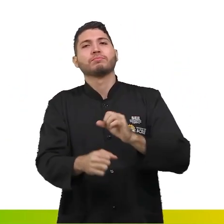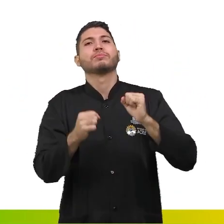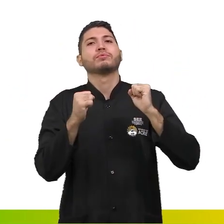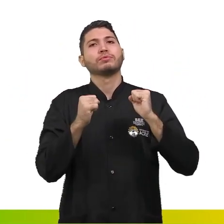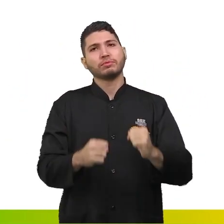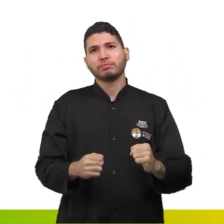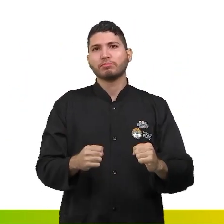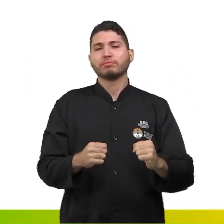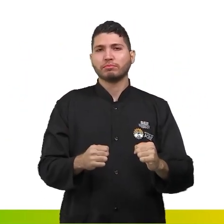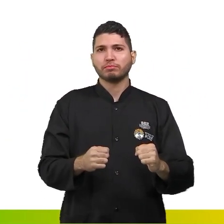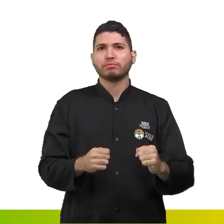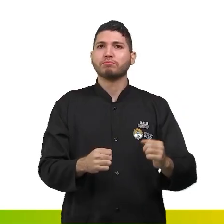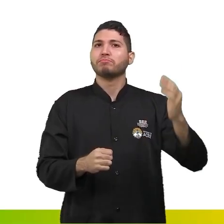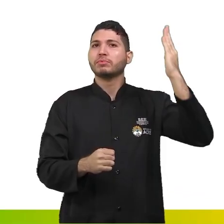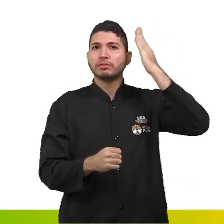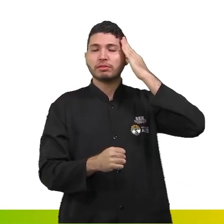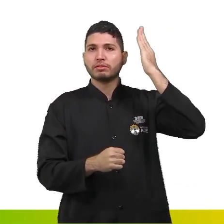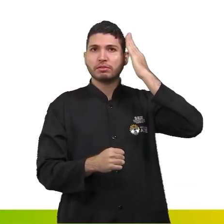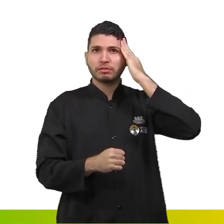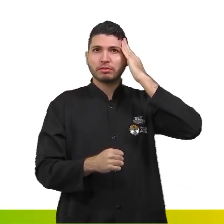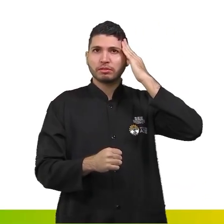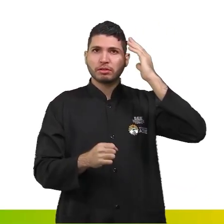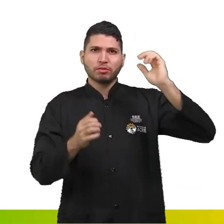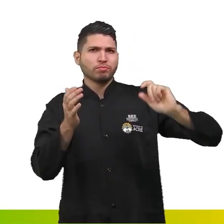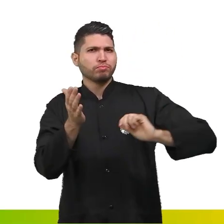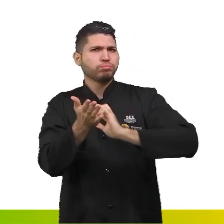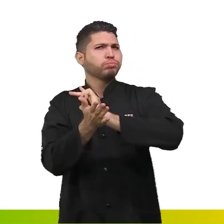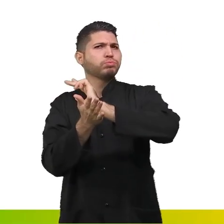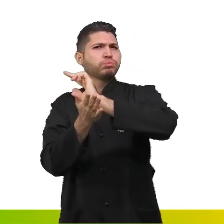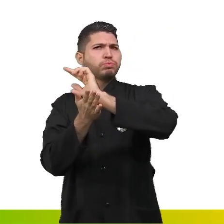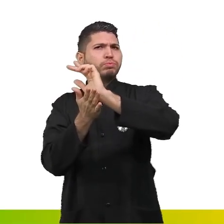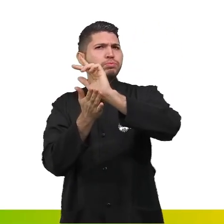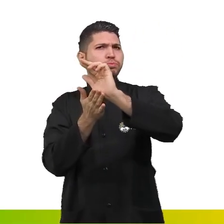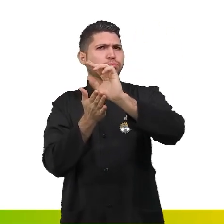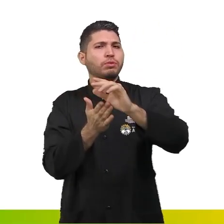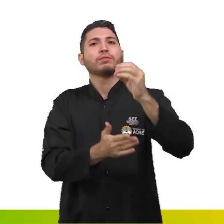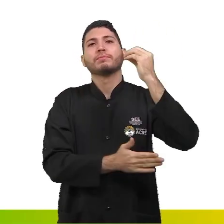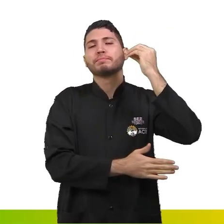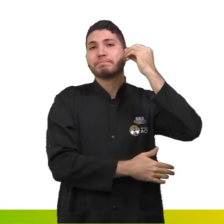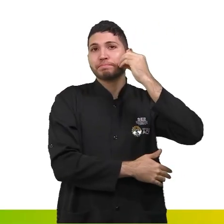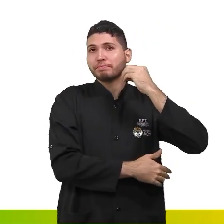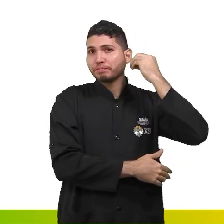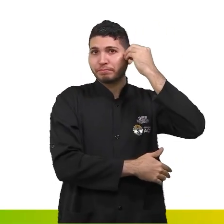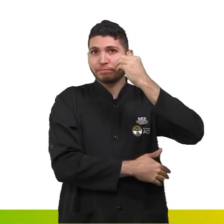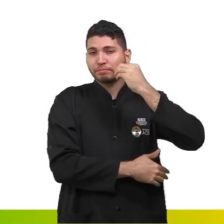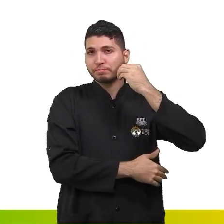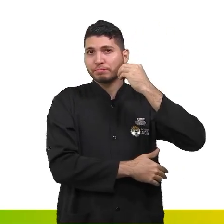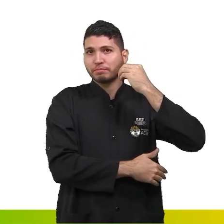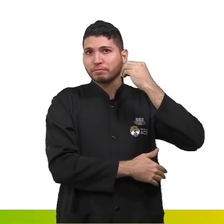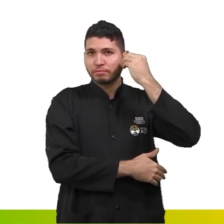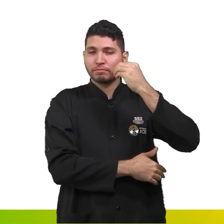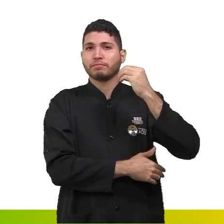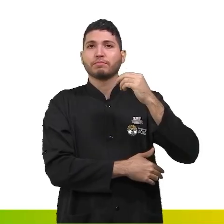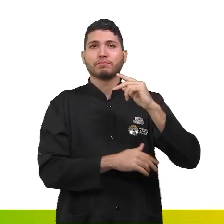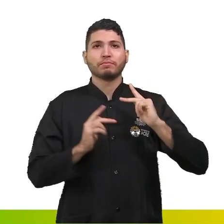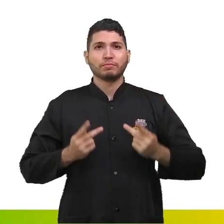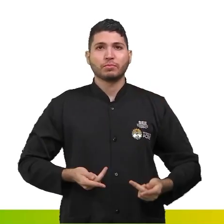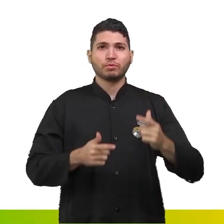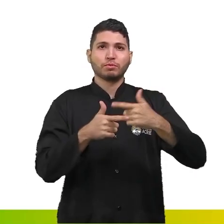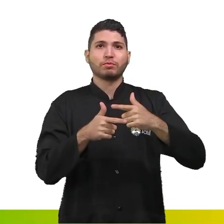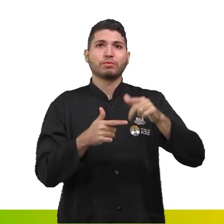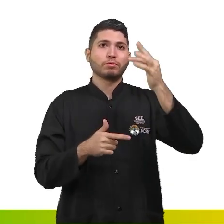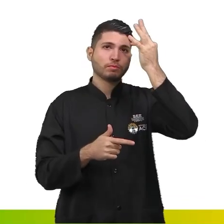ampliar nossa compreensão da diversidade, da experiência humana e dos problemas filosóficos que